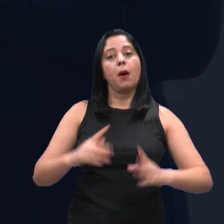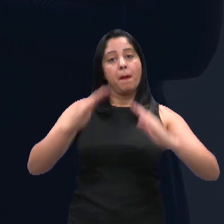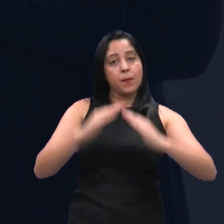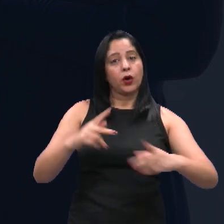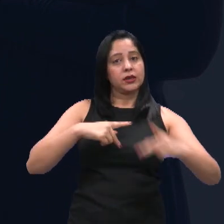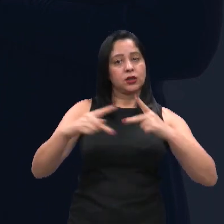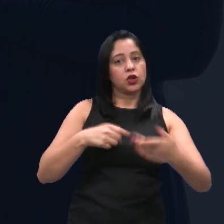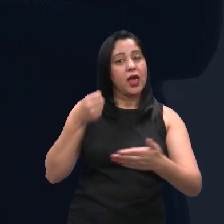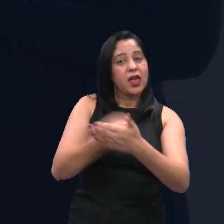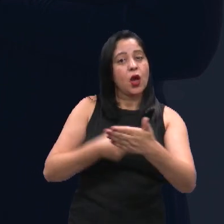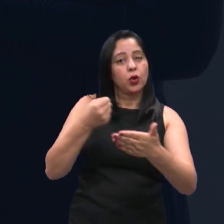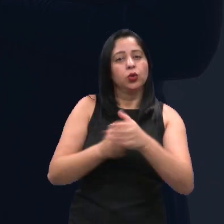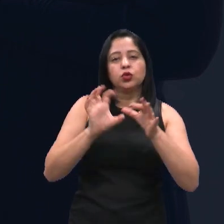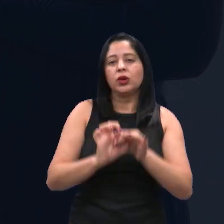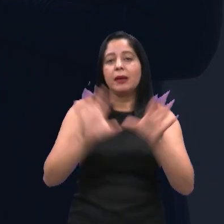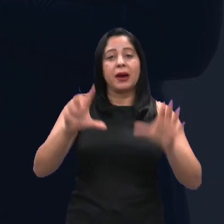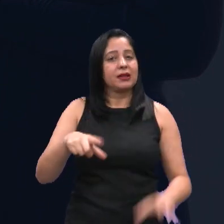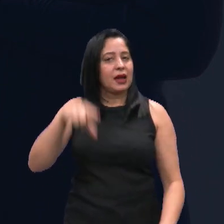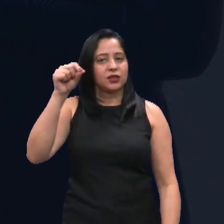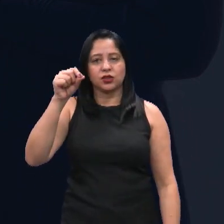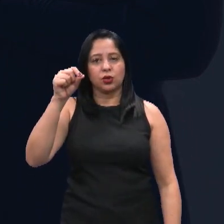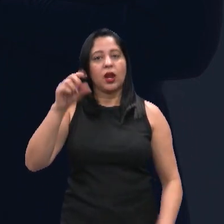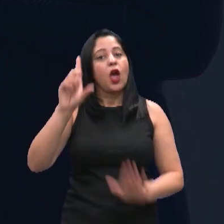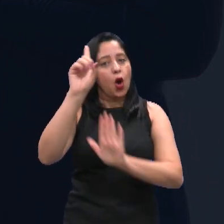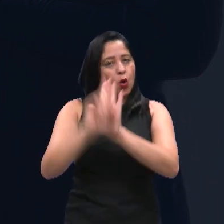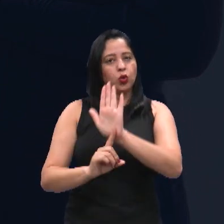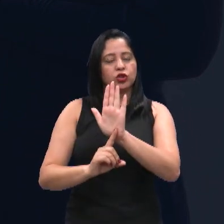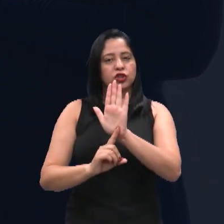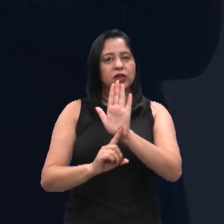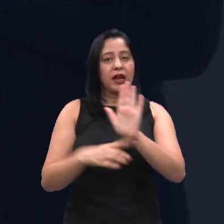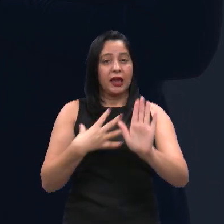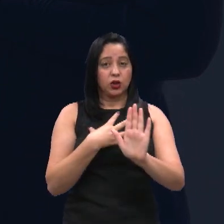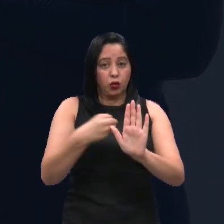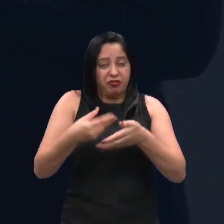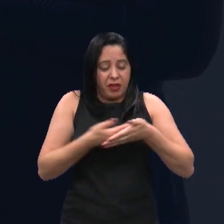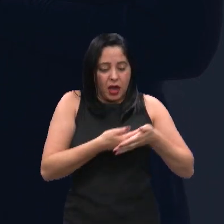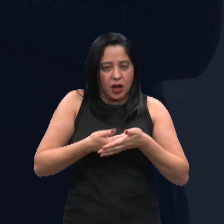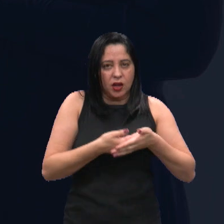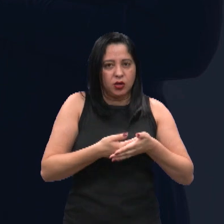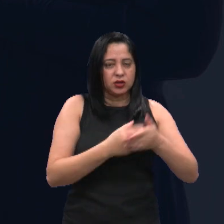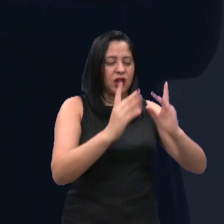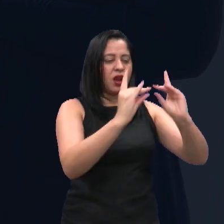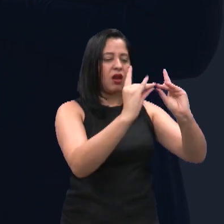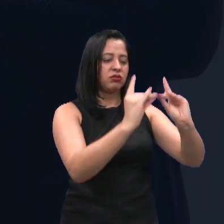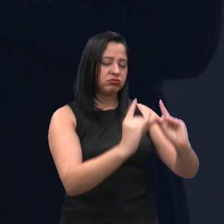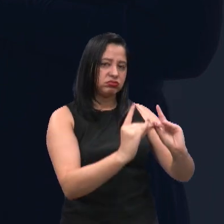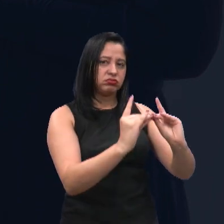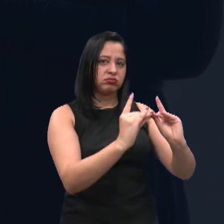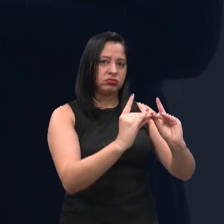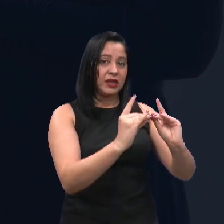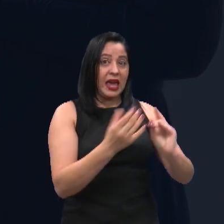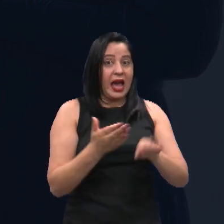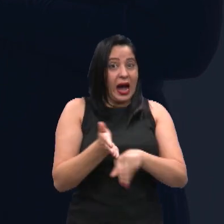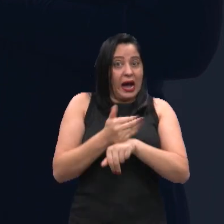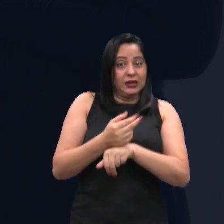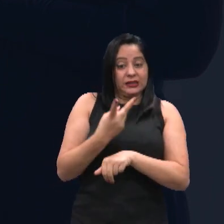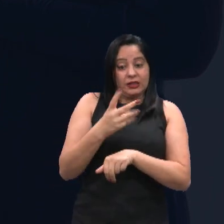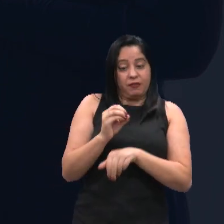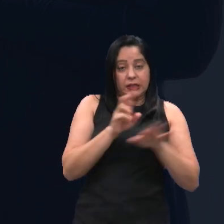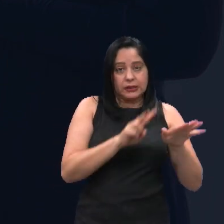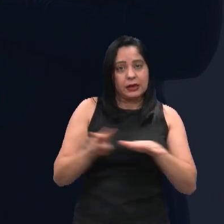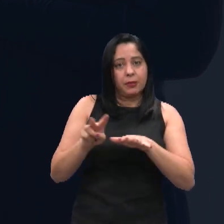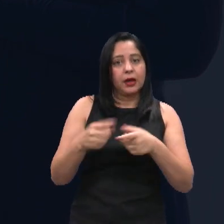pela liberdade de escolha, o direito de enterrar um filho que parte antes das 20 semanas. Porque é